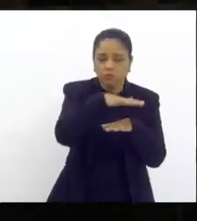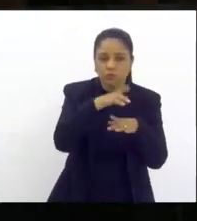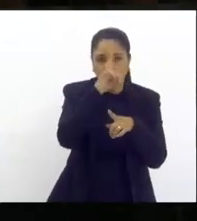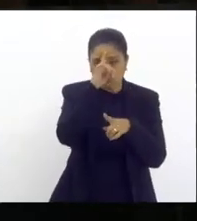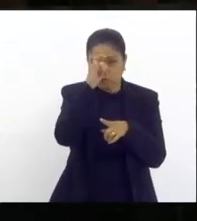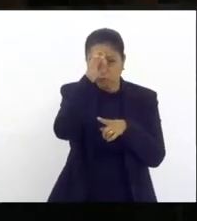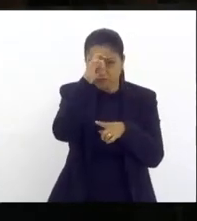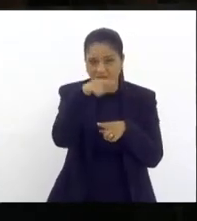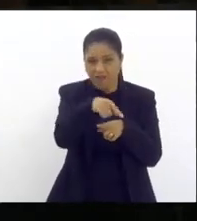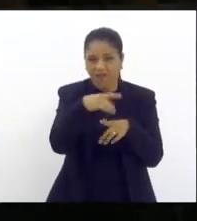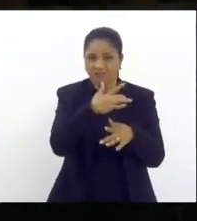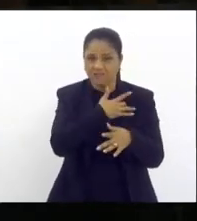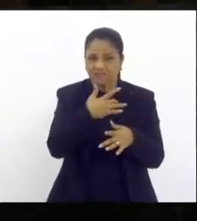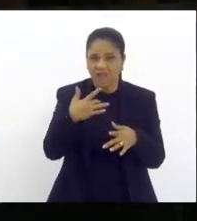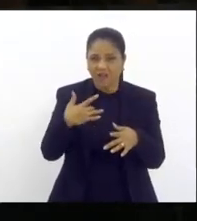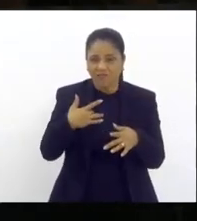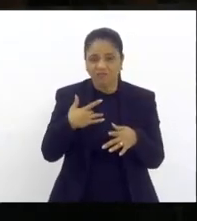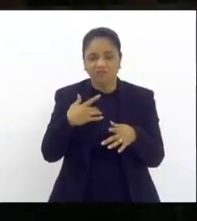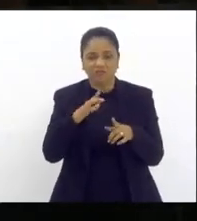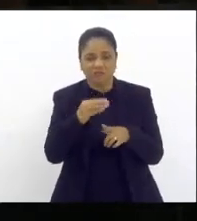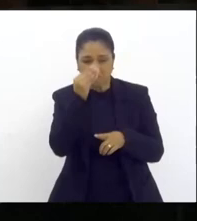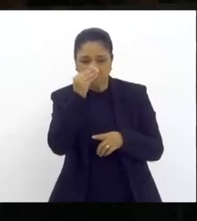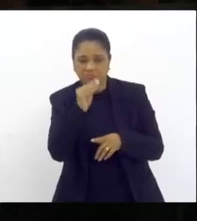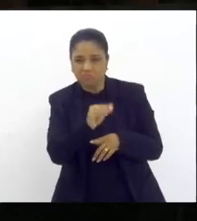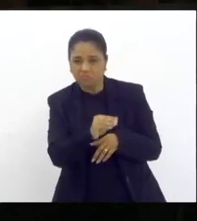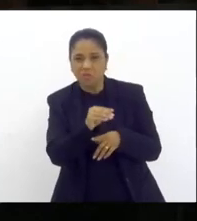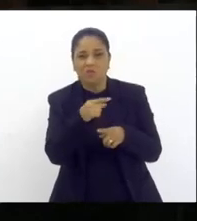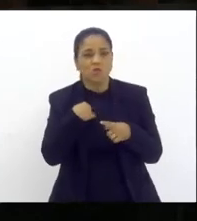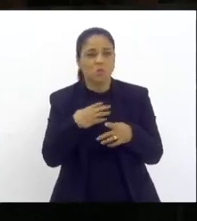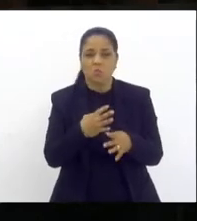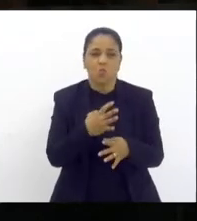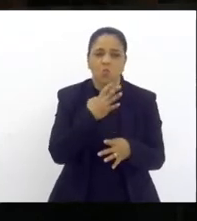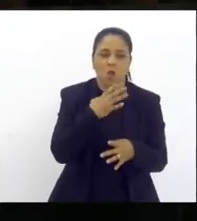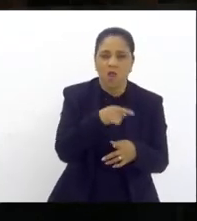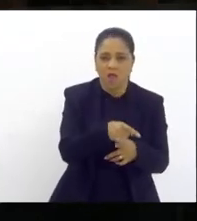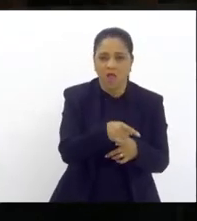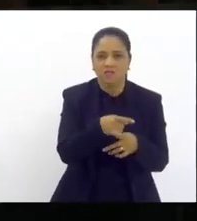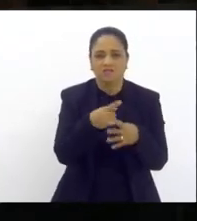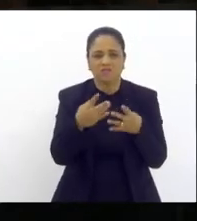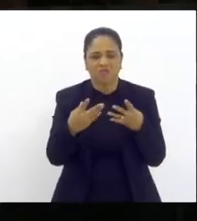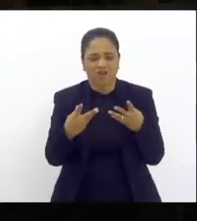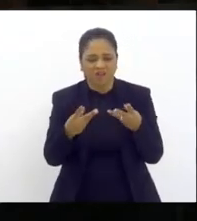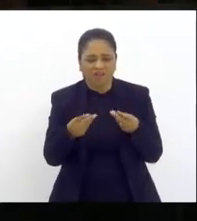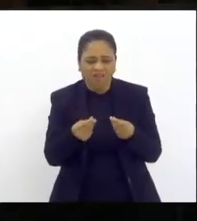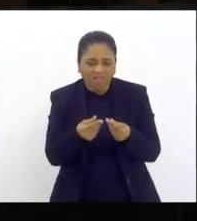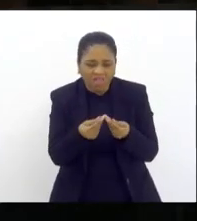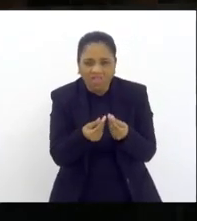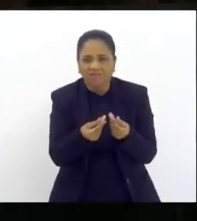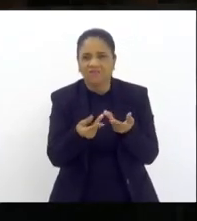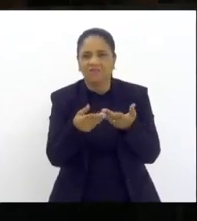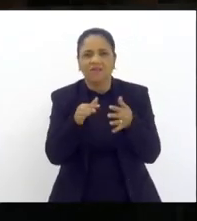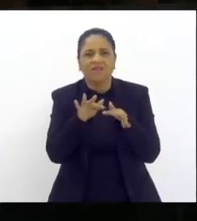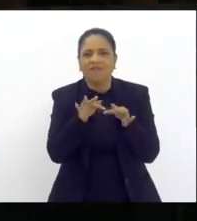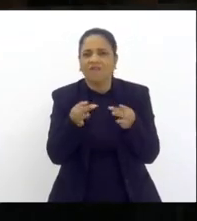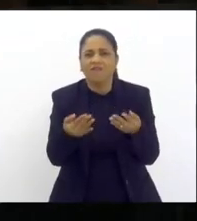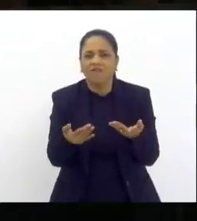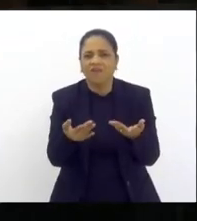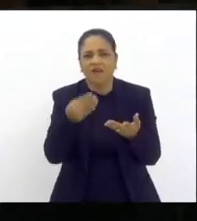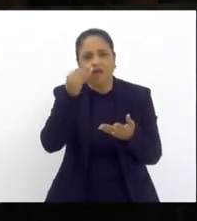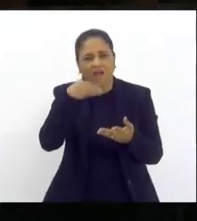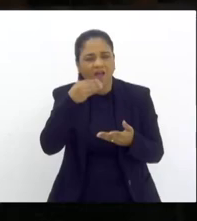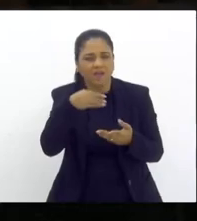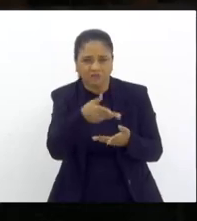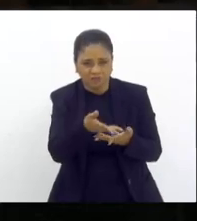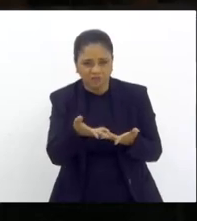são revitimizadas porque não é reconhecida ali a sua fragilidade e vulnerabilidade naquele momento, e às